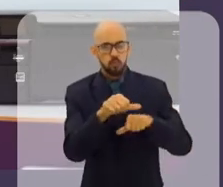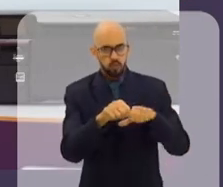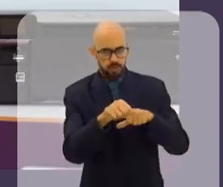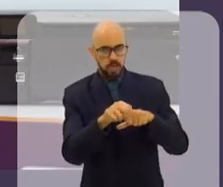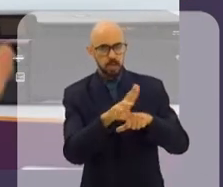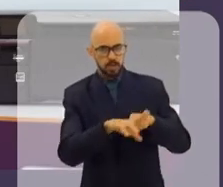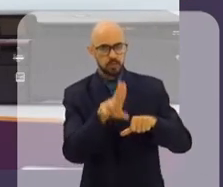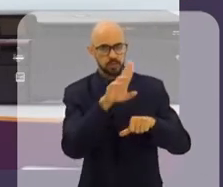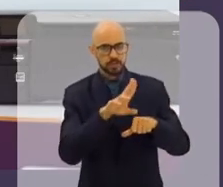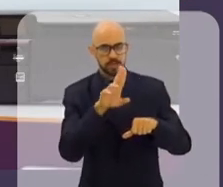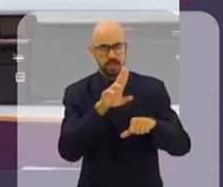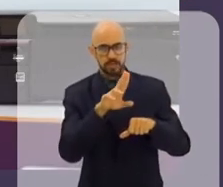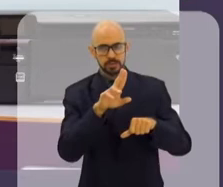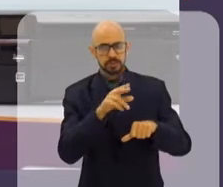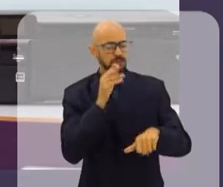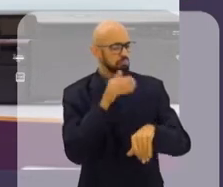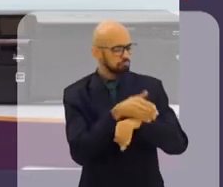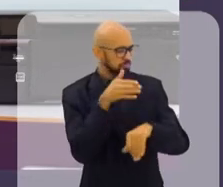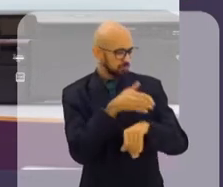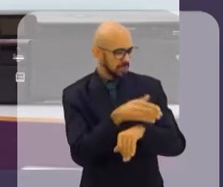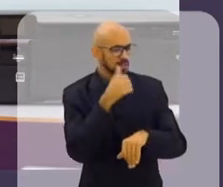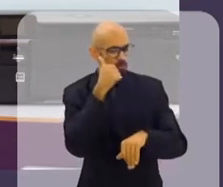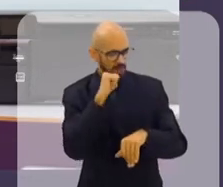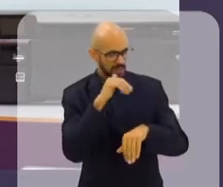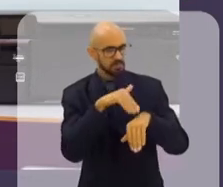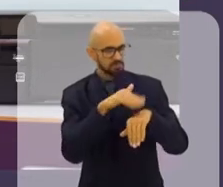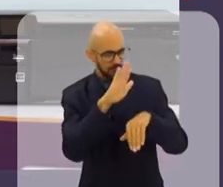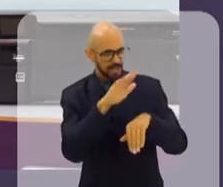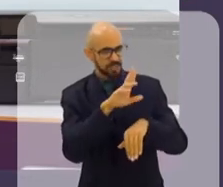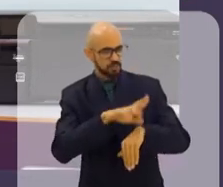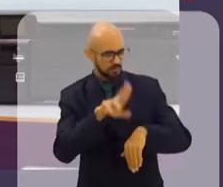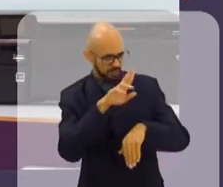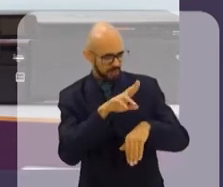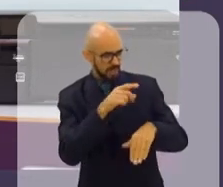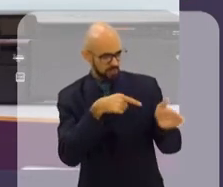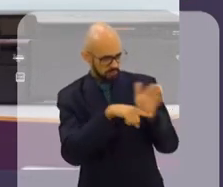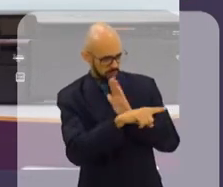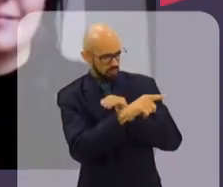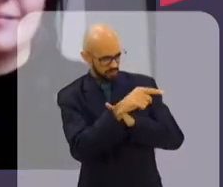academia. A academia cada vez tem mais mulheres, você está percebendo isso?